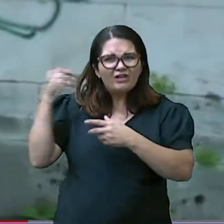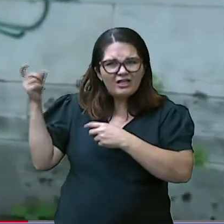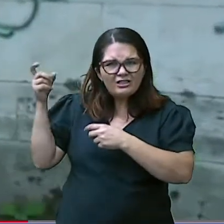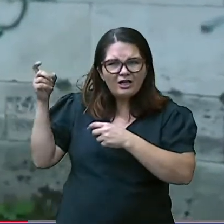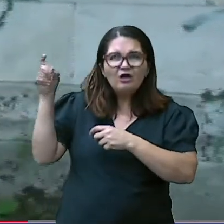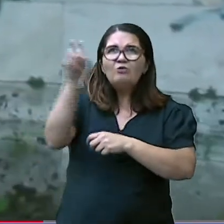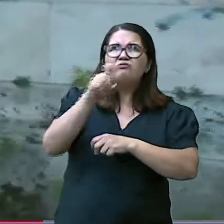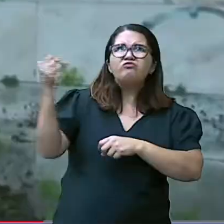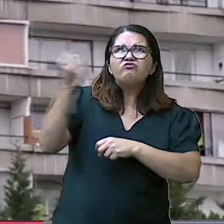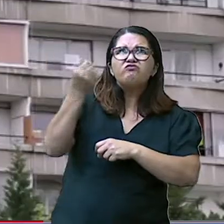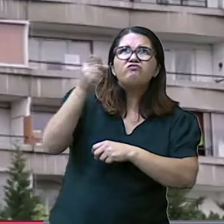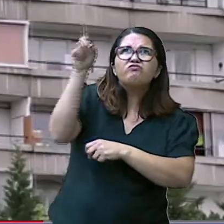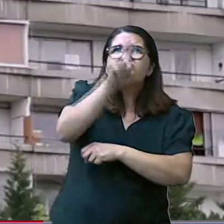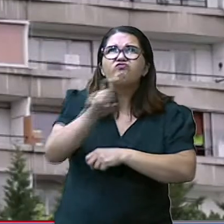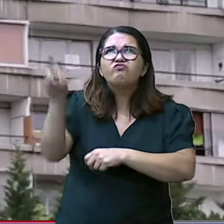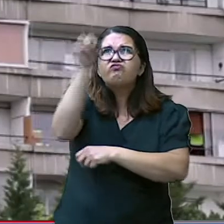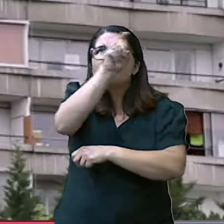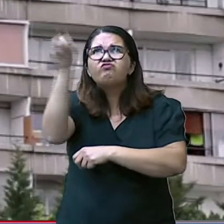cidade.